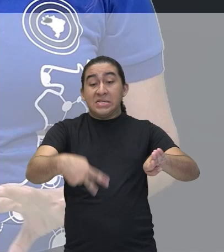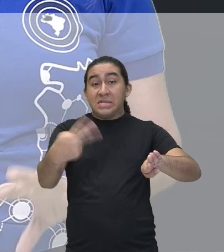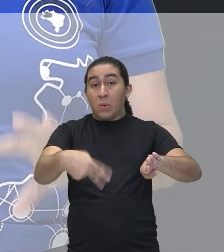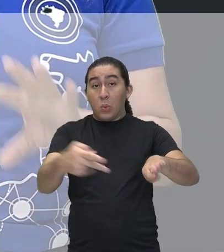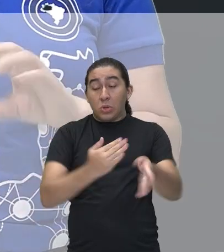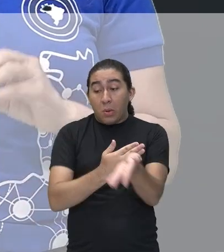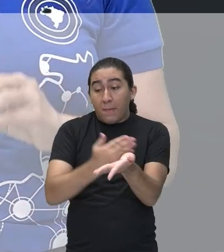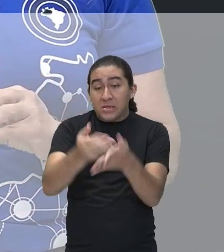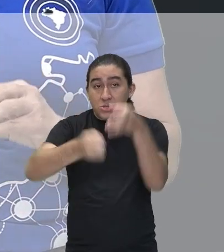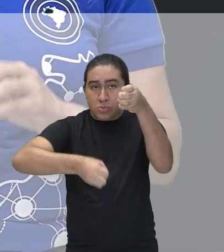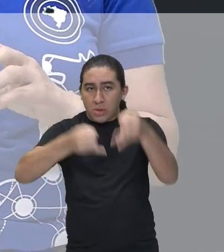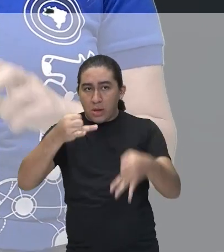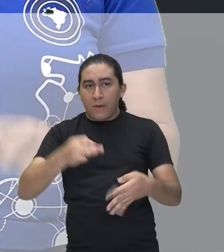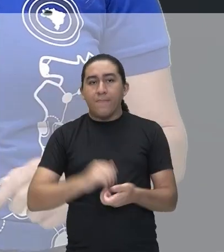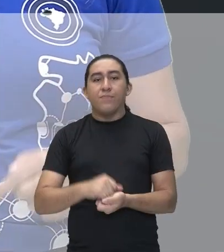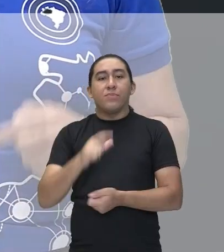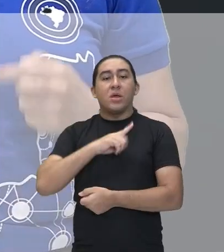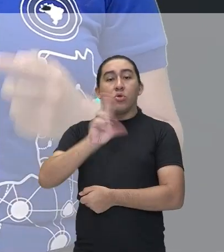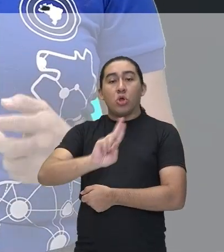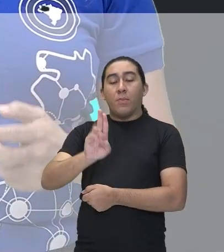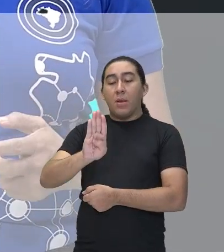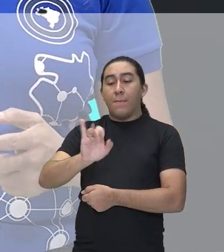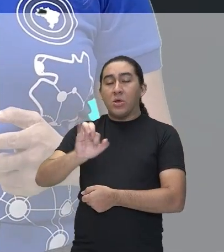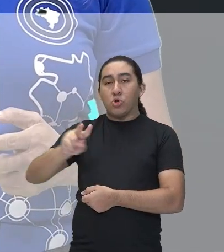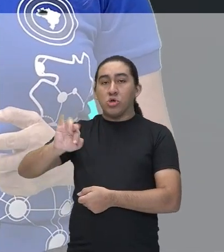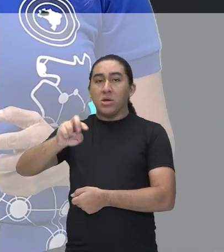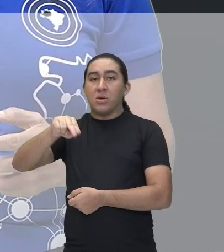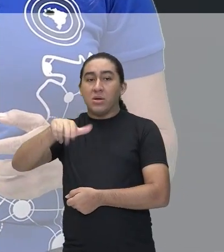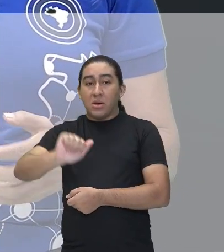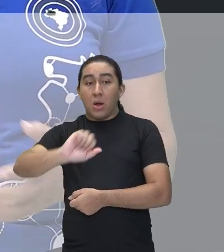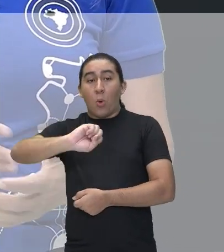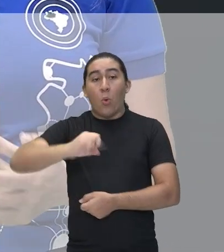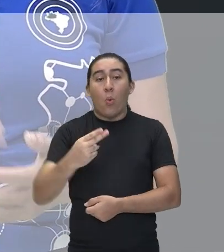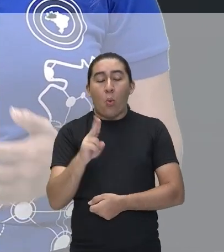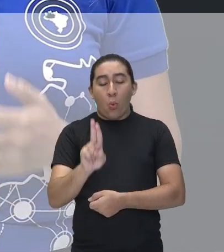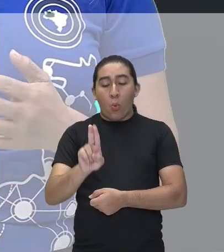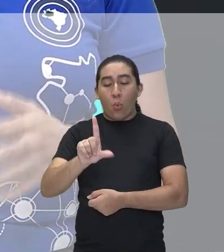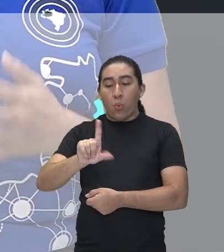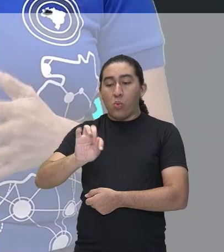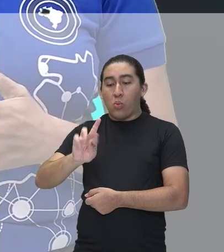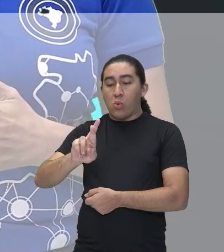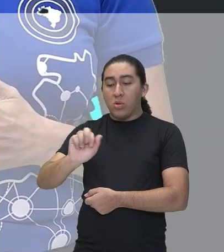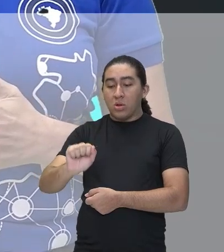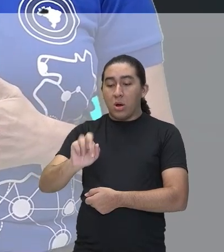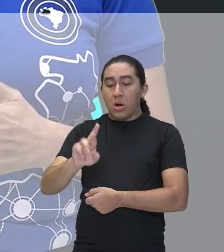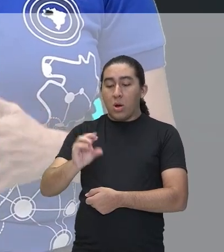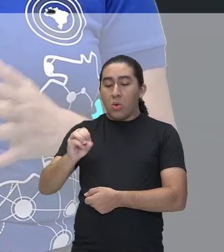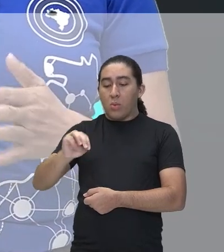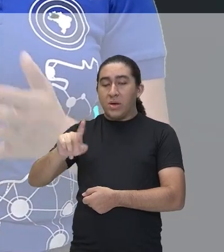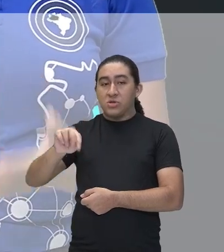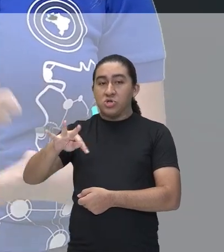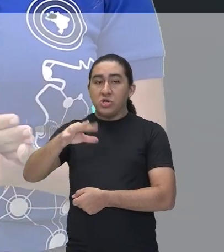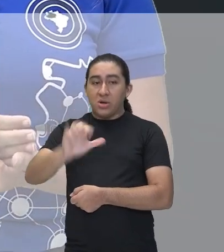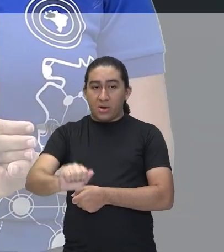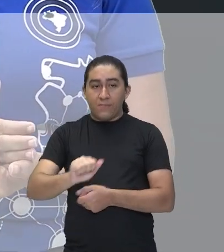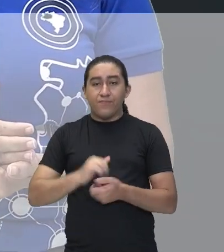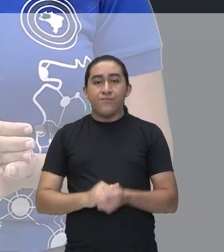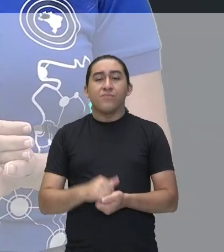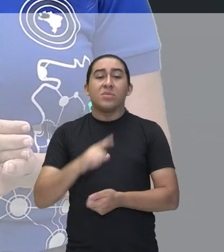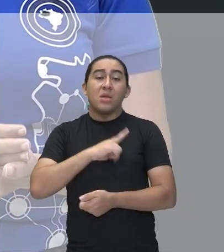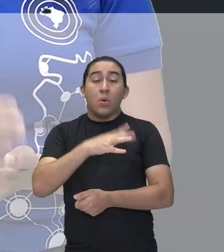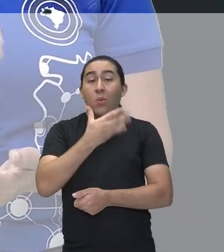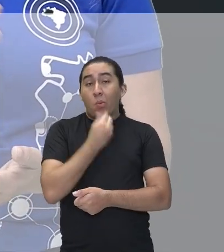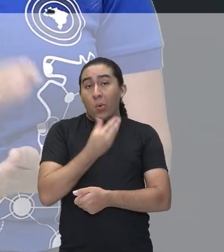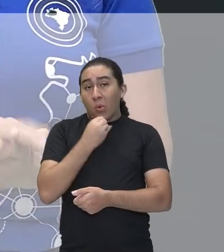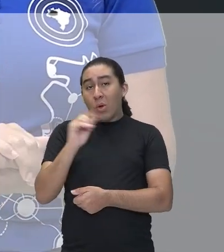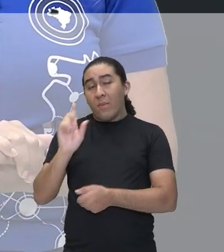de byroniana ou ultrarromântica. Porque George Byron, quem criou, né? Por isso